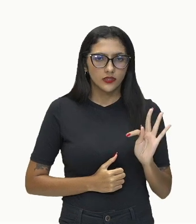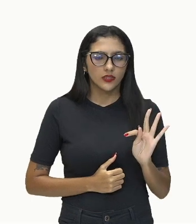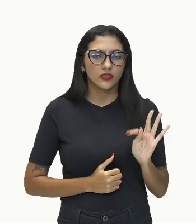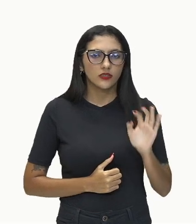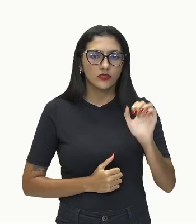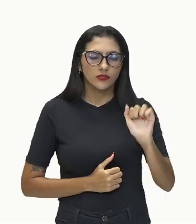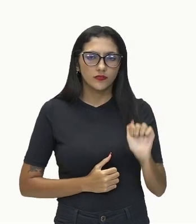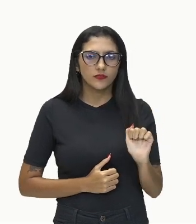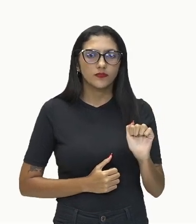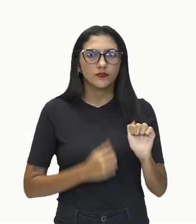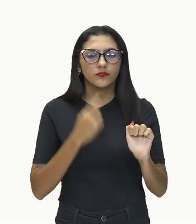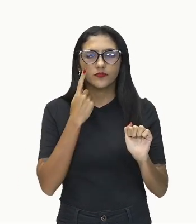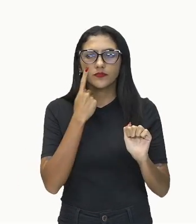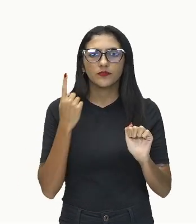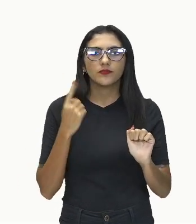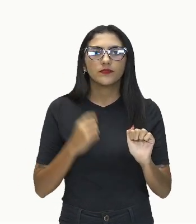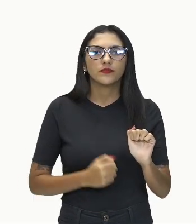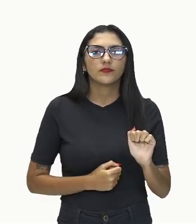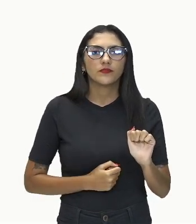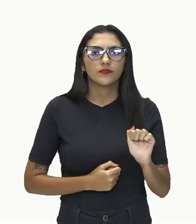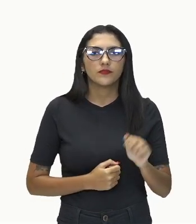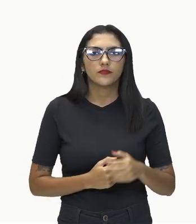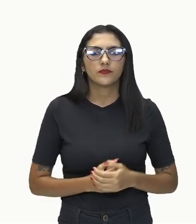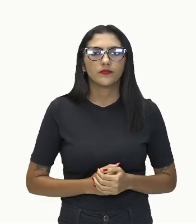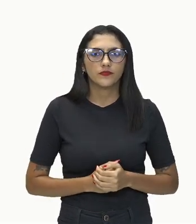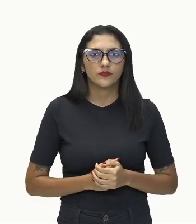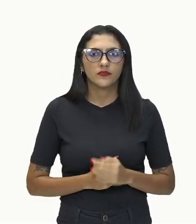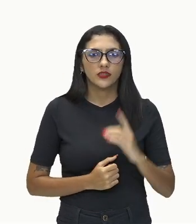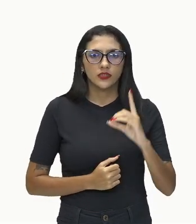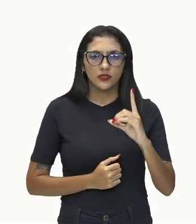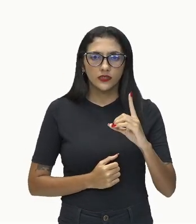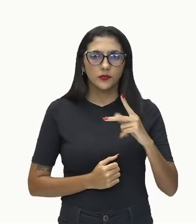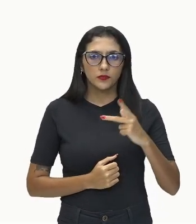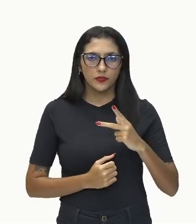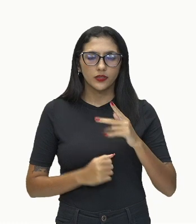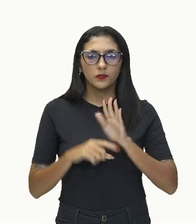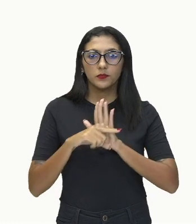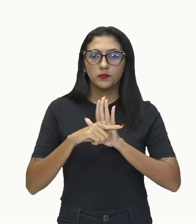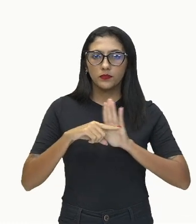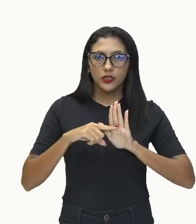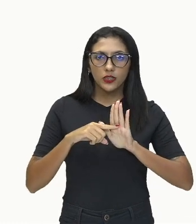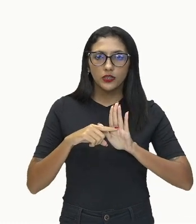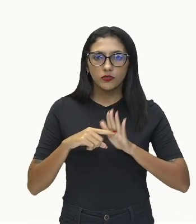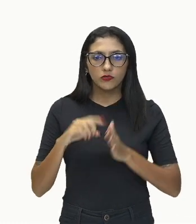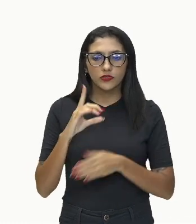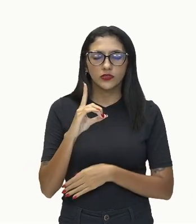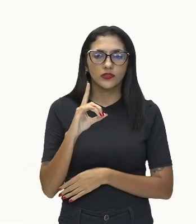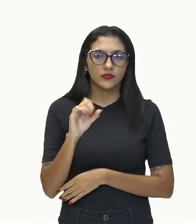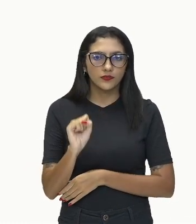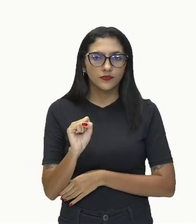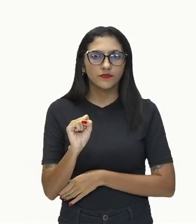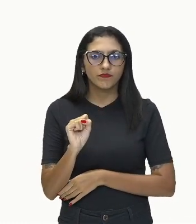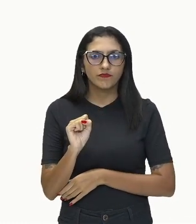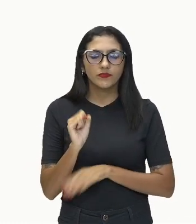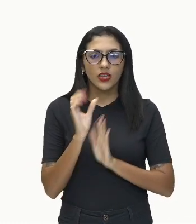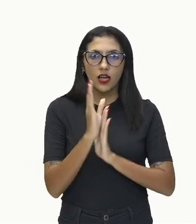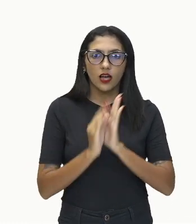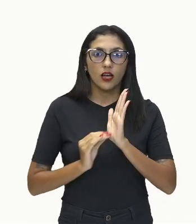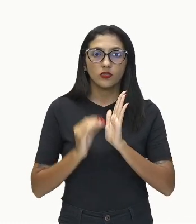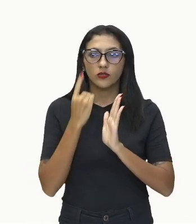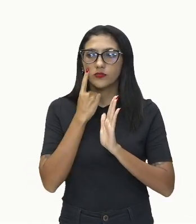A é igual diagonal principal menos diagonal secundária. Anotem aí, porque a gente